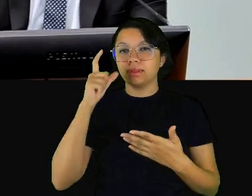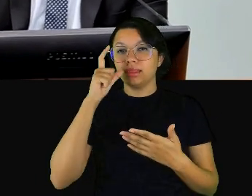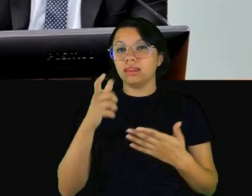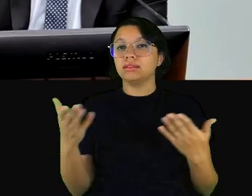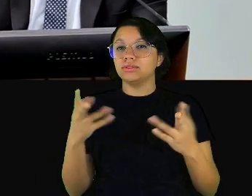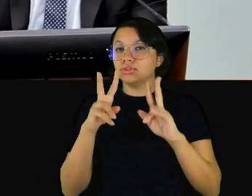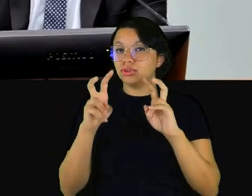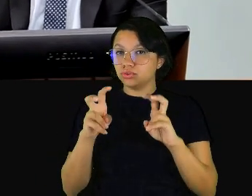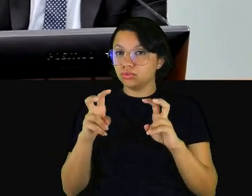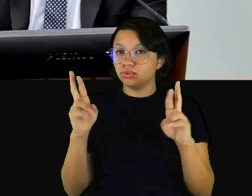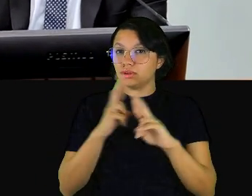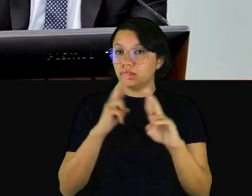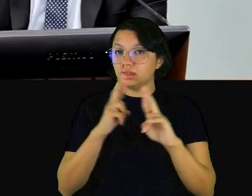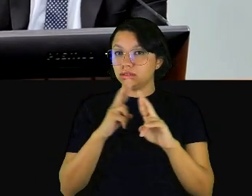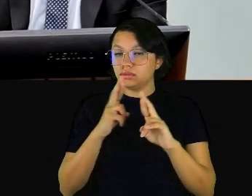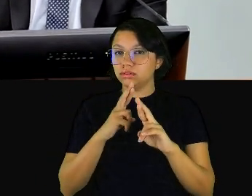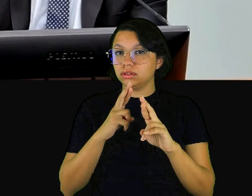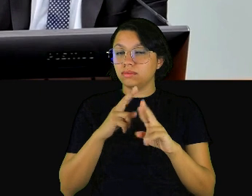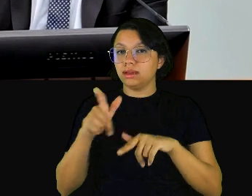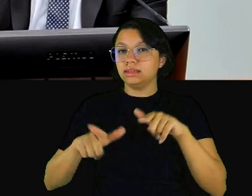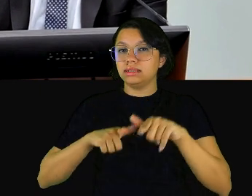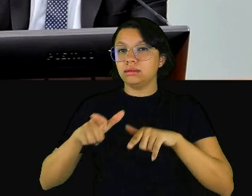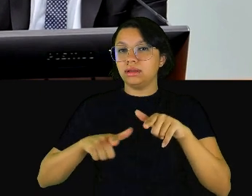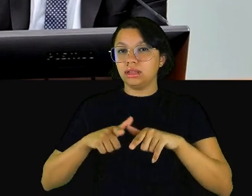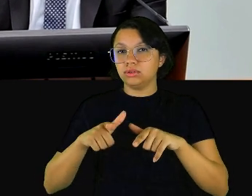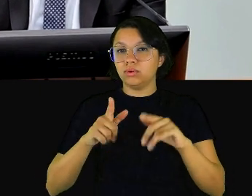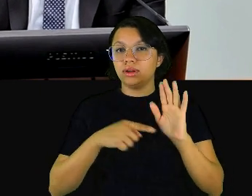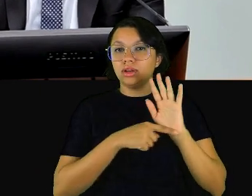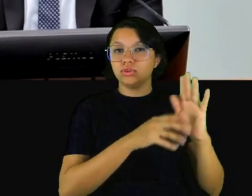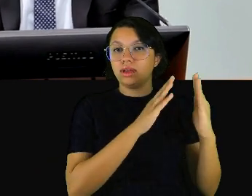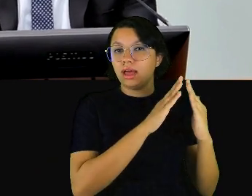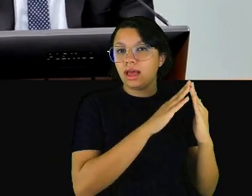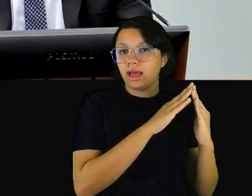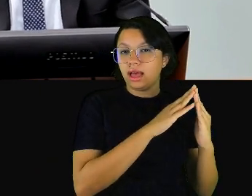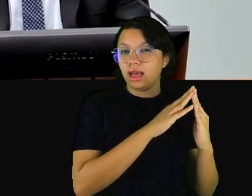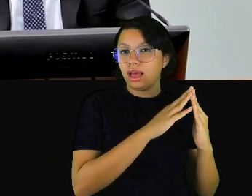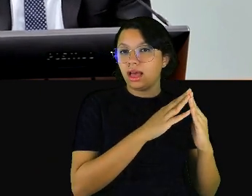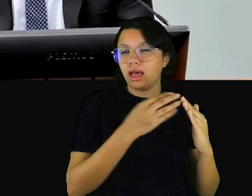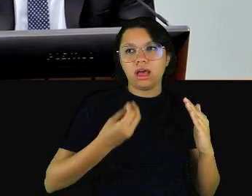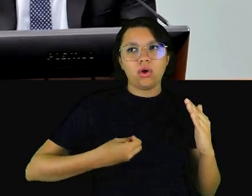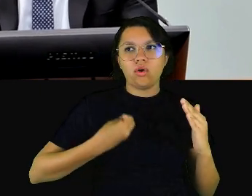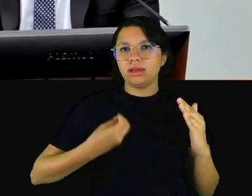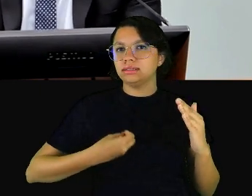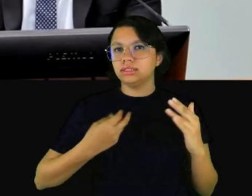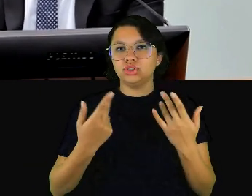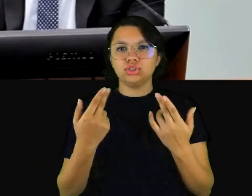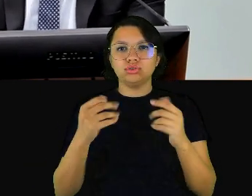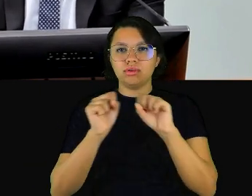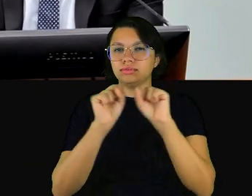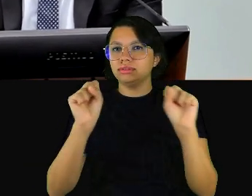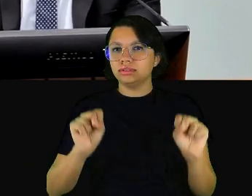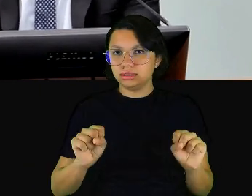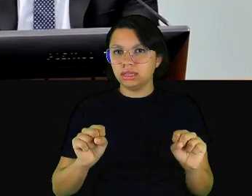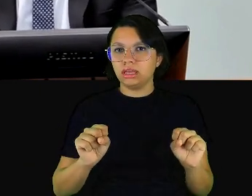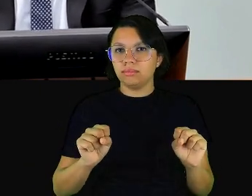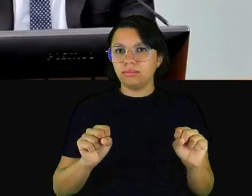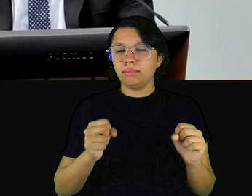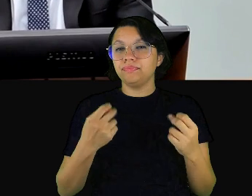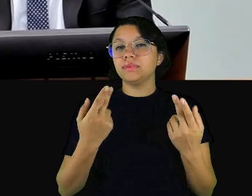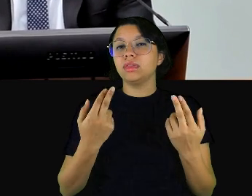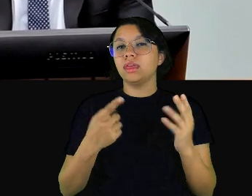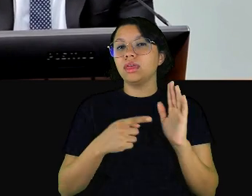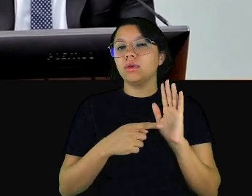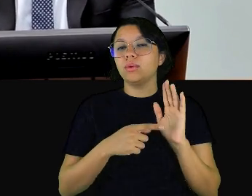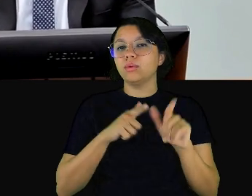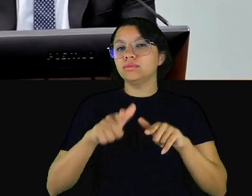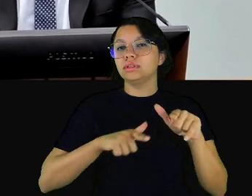que pese, né, a empregada doméstica, nós sabemos que não existe exatamente o mesmo sistema que é o empregado urbano